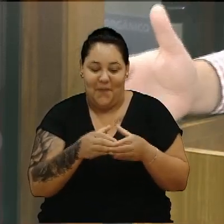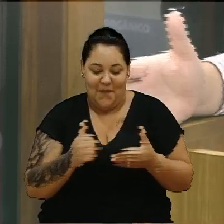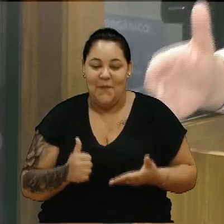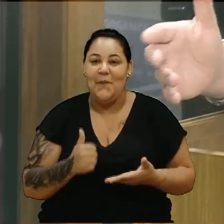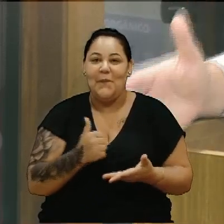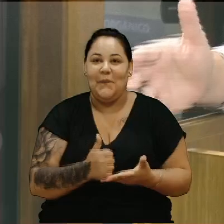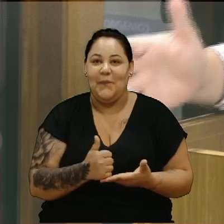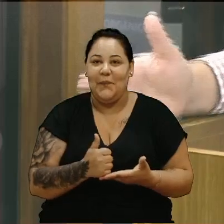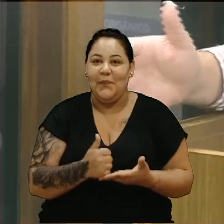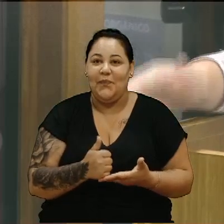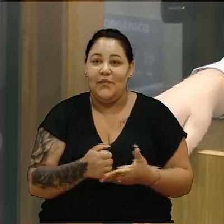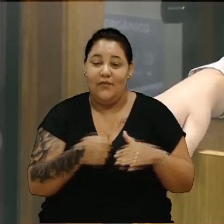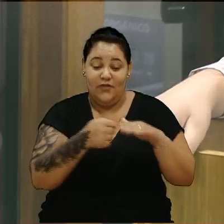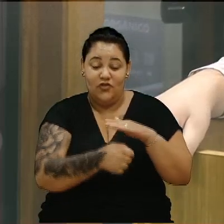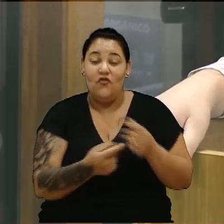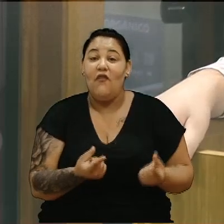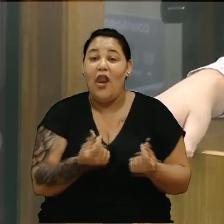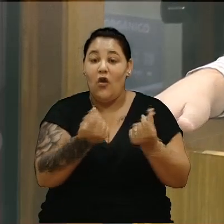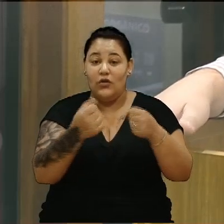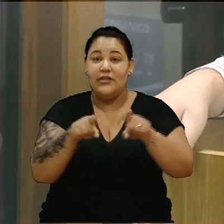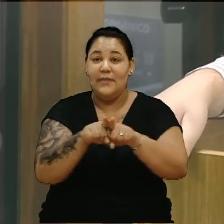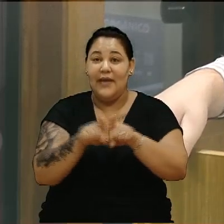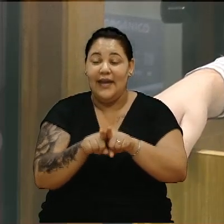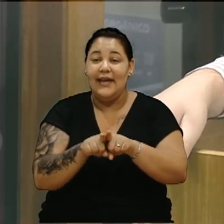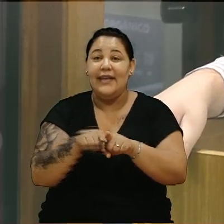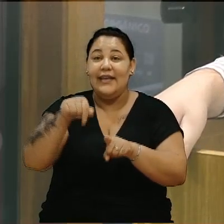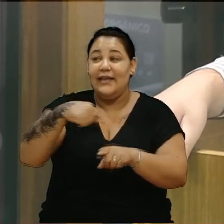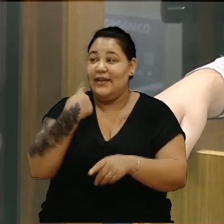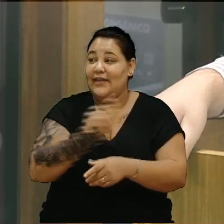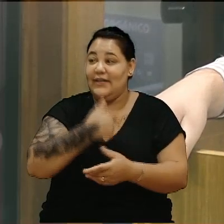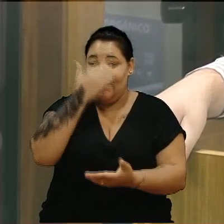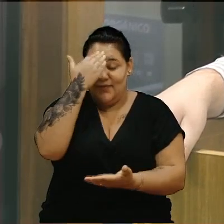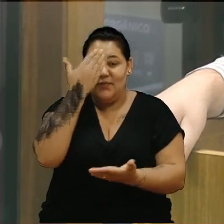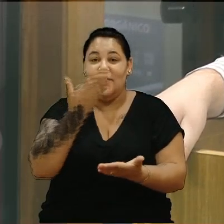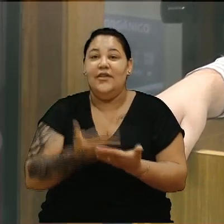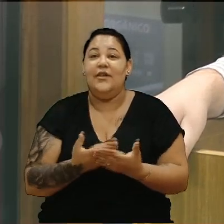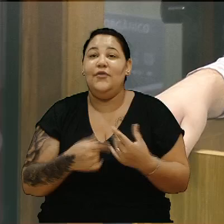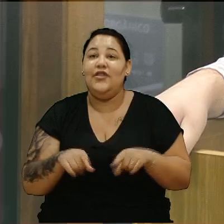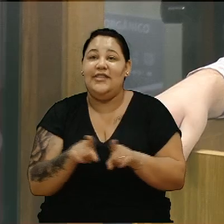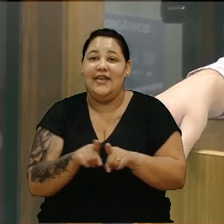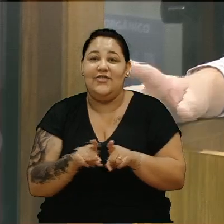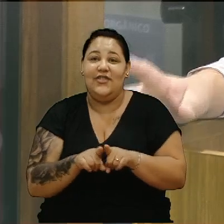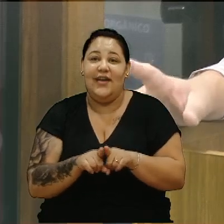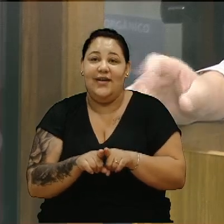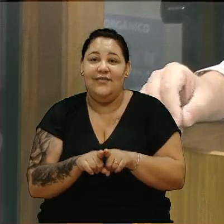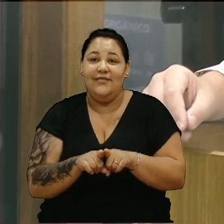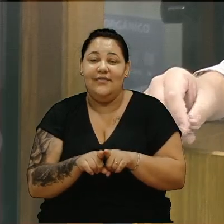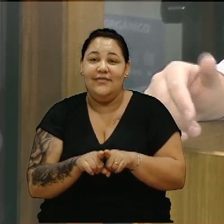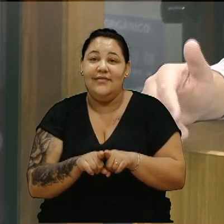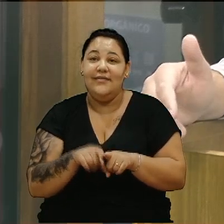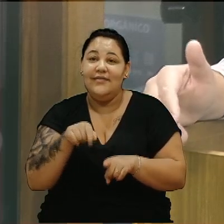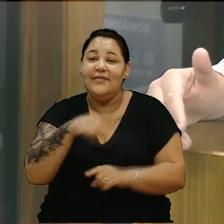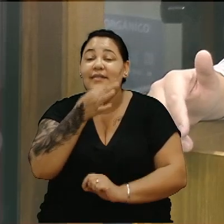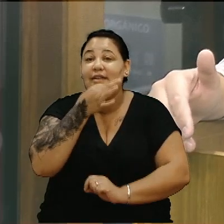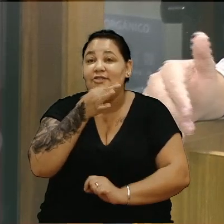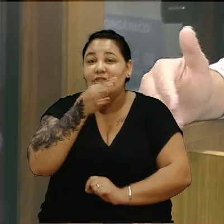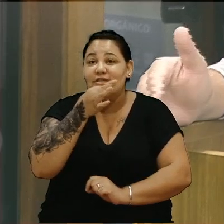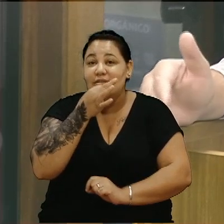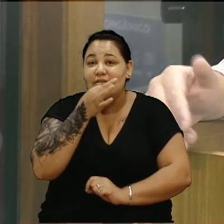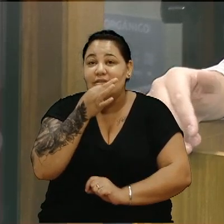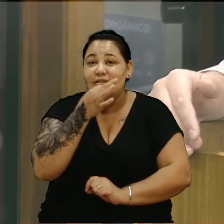Cristo, os valores, princípios bíblicos, aquilo que nós acreditamos como norma de fé e prática. E lembrar que Caxias do Sul tem cerca